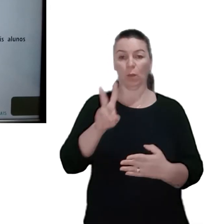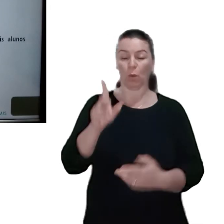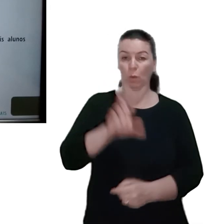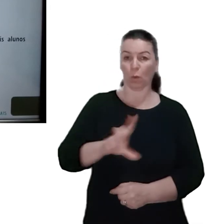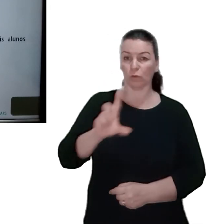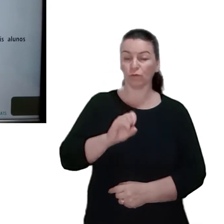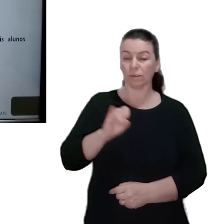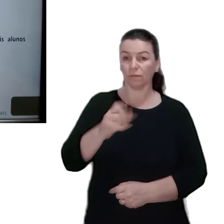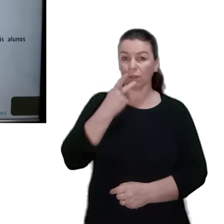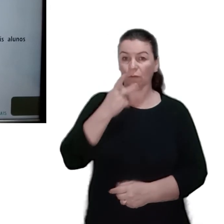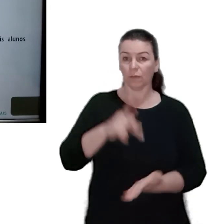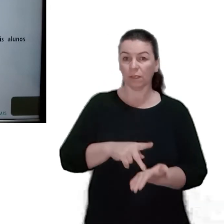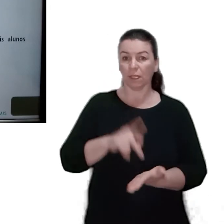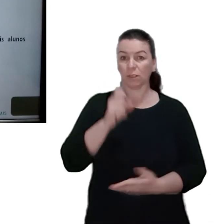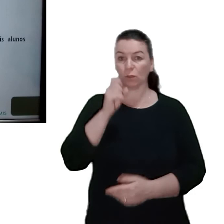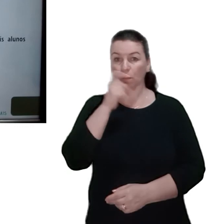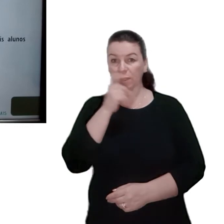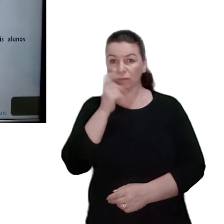disse verdade ou mentira.